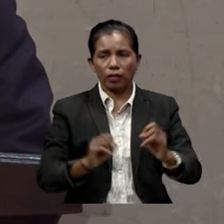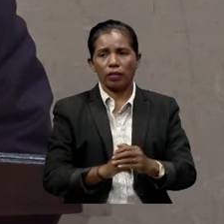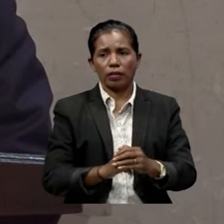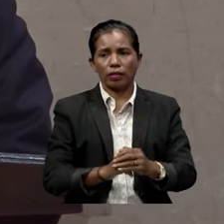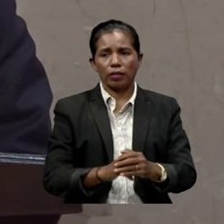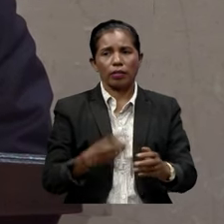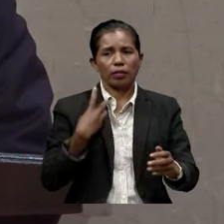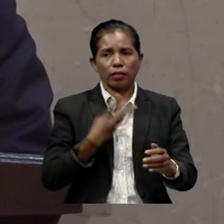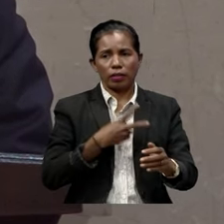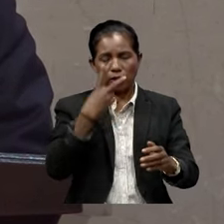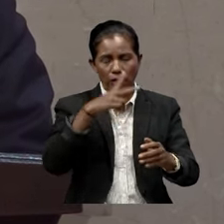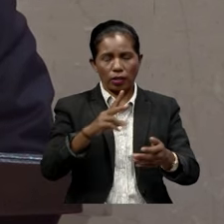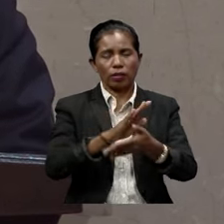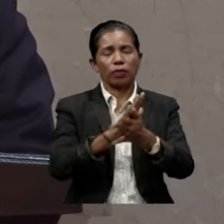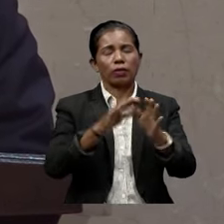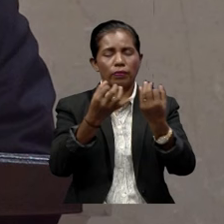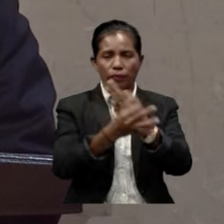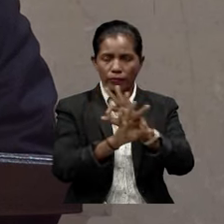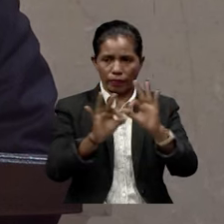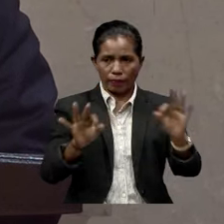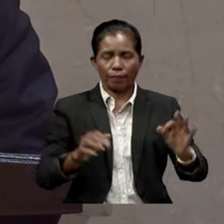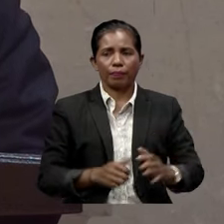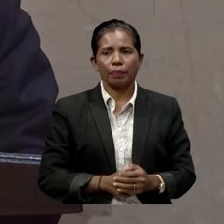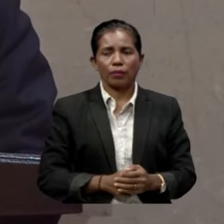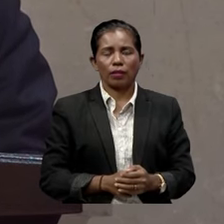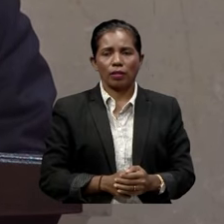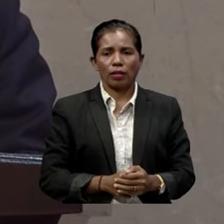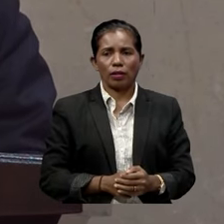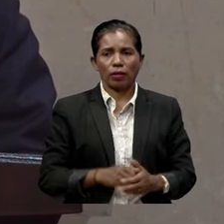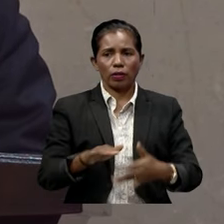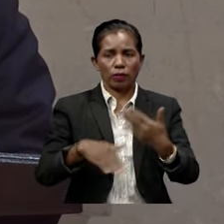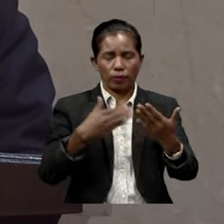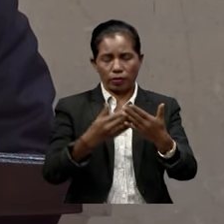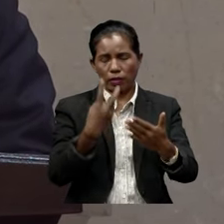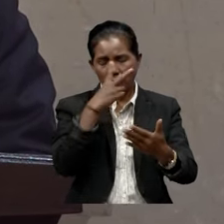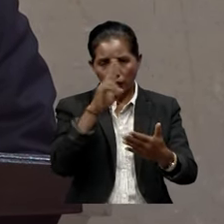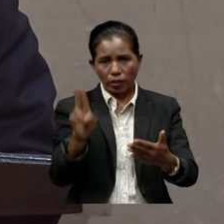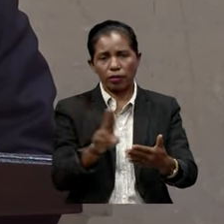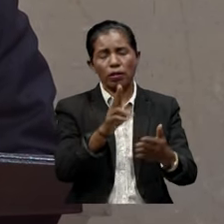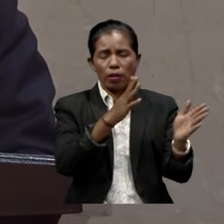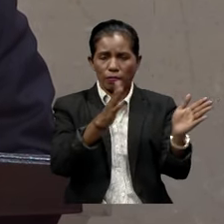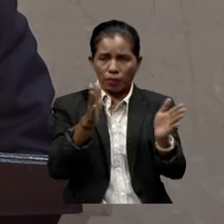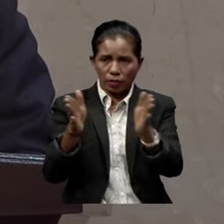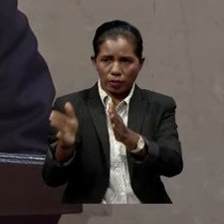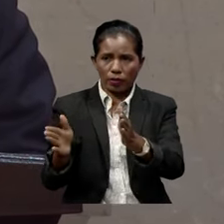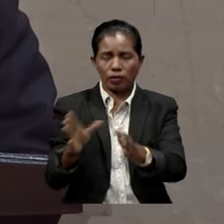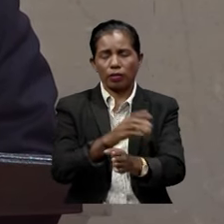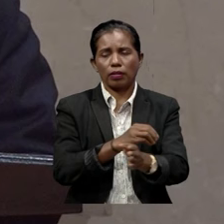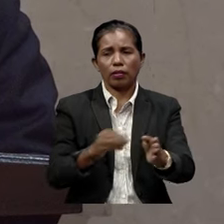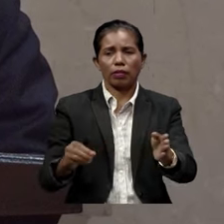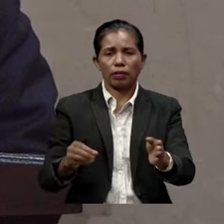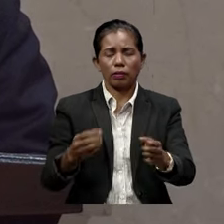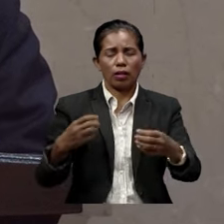foi o fim. Foi um novo começo que exigiu unidade e determinação para superar os